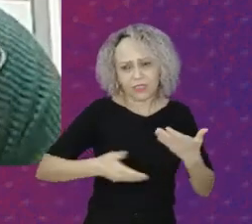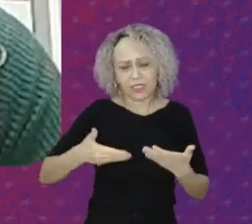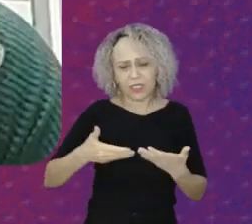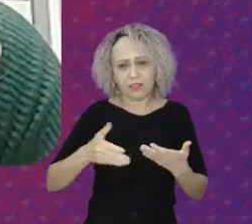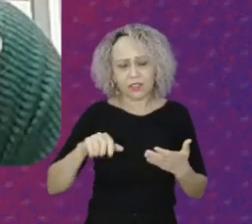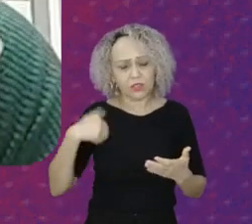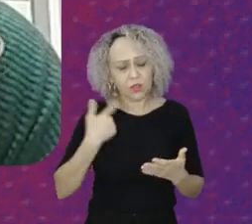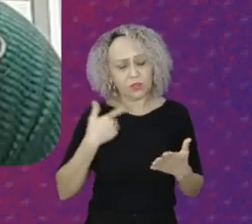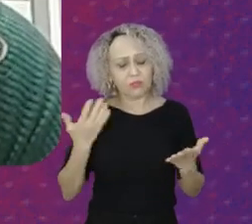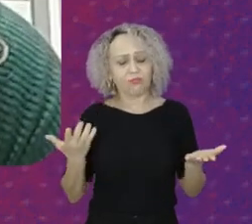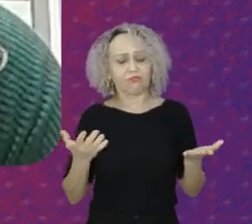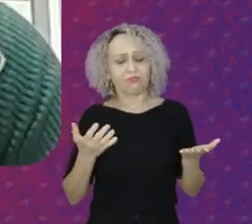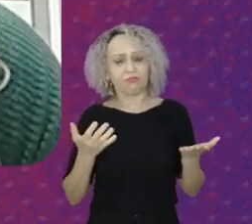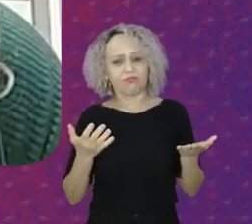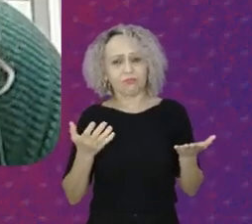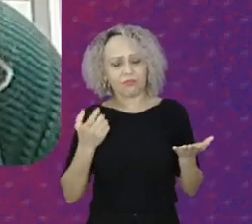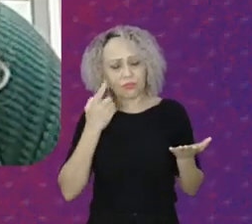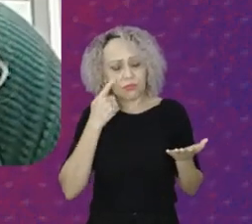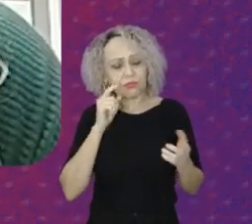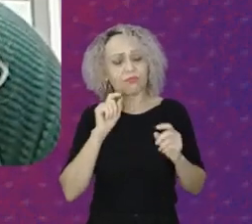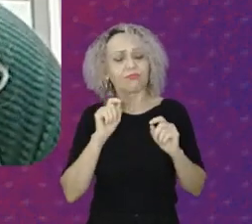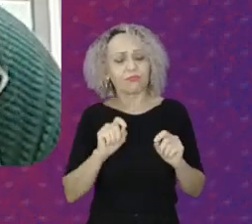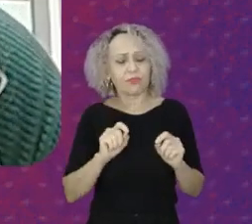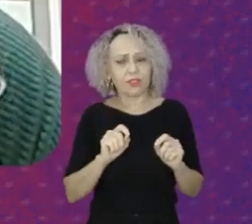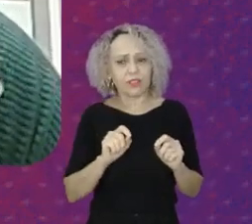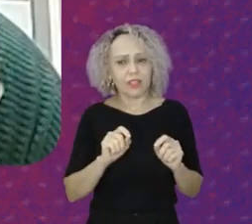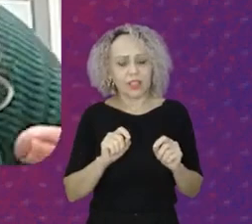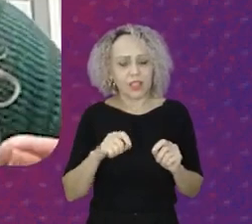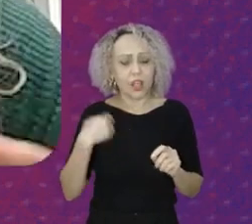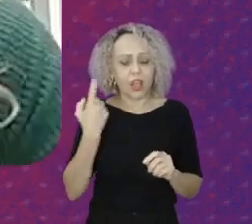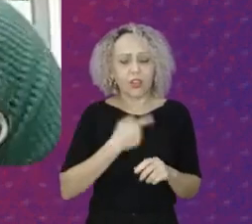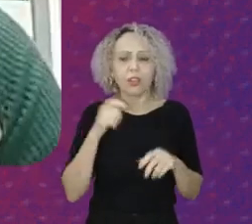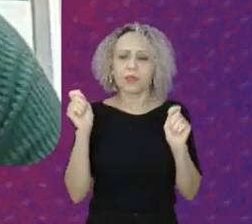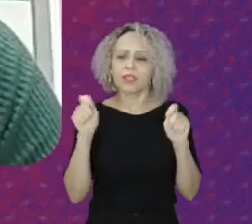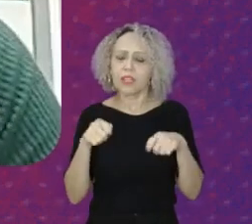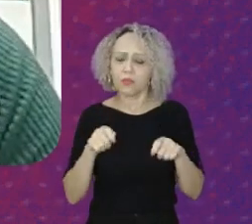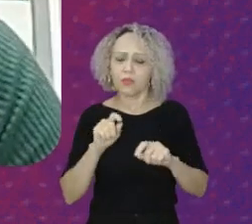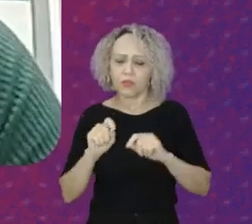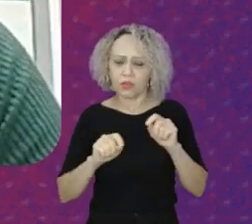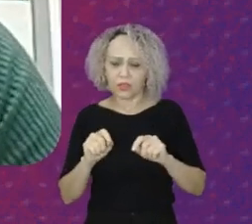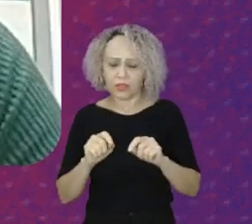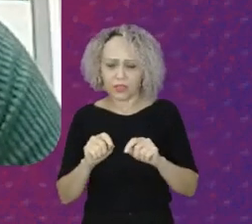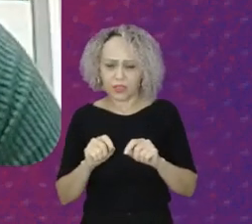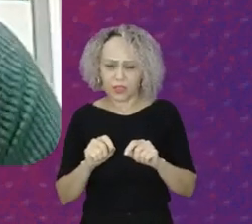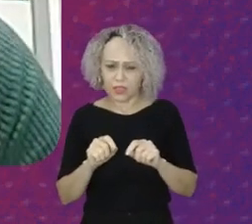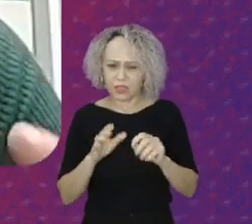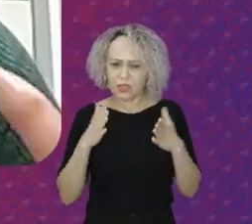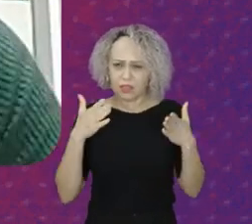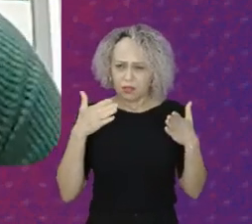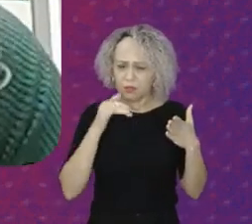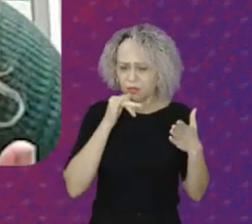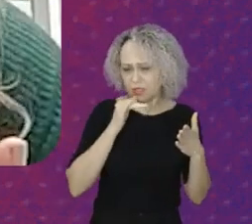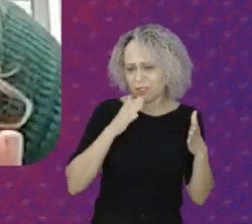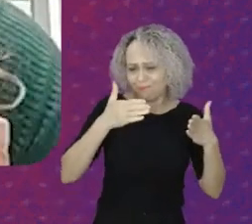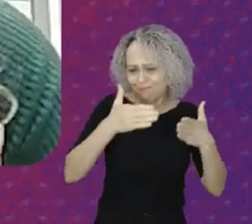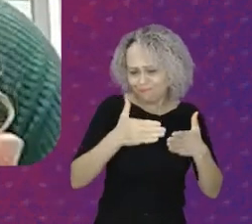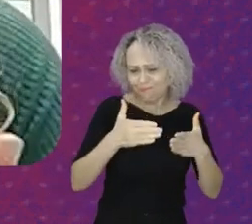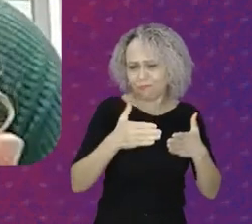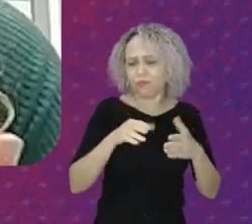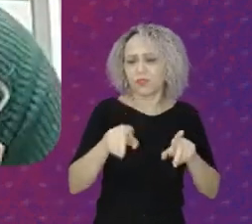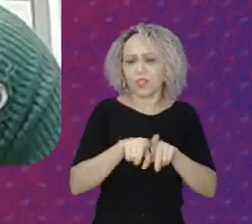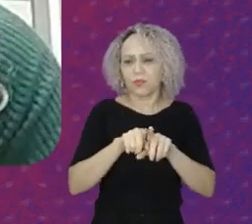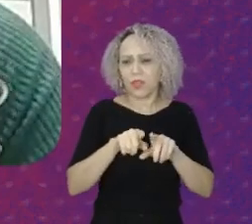a gente tem por ser. Então, a gente precisa fazer esse recorte, seja na questão do SUS, que